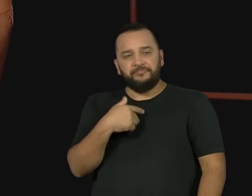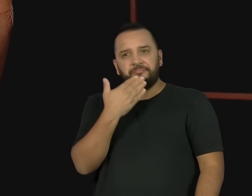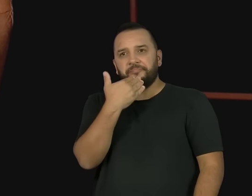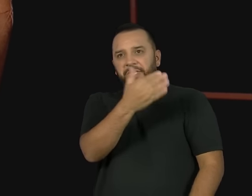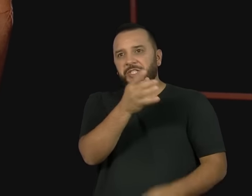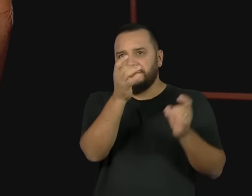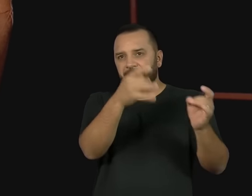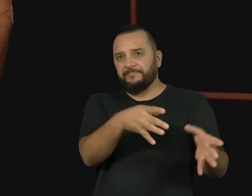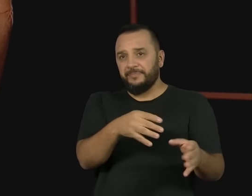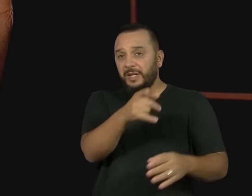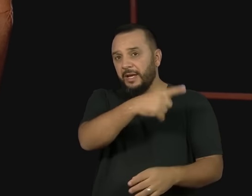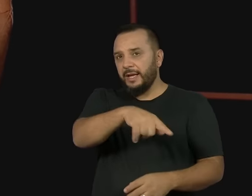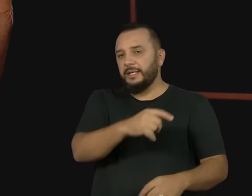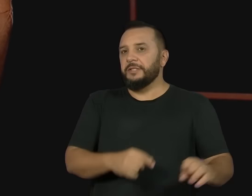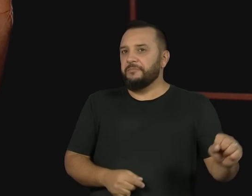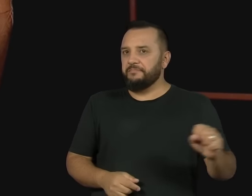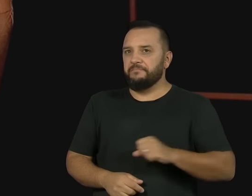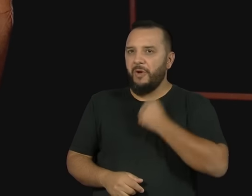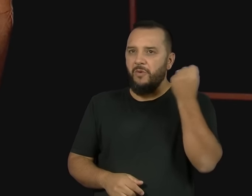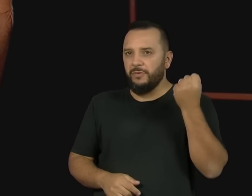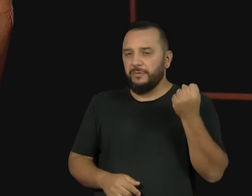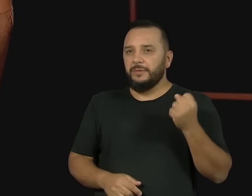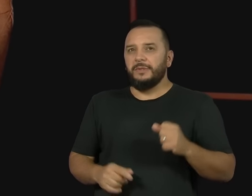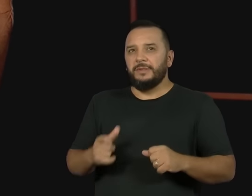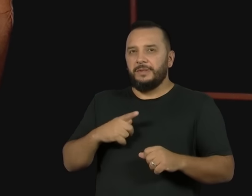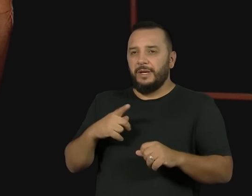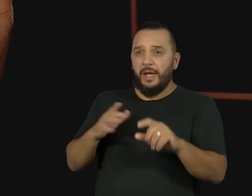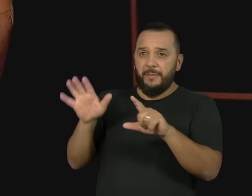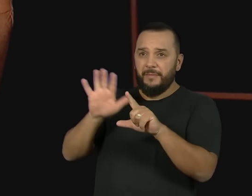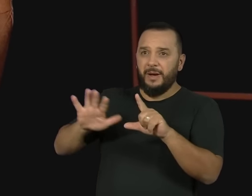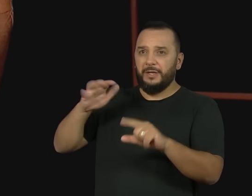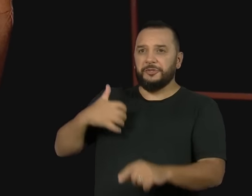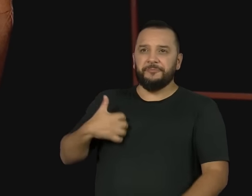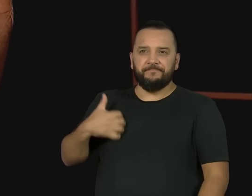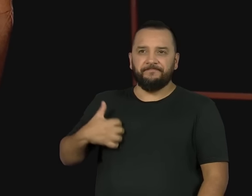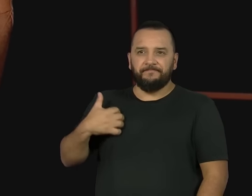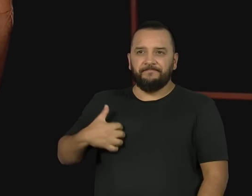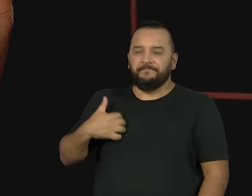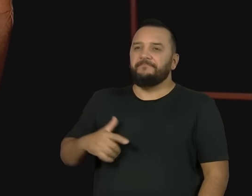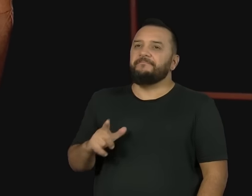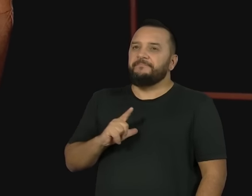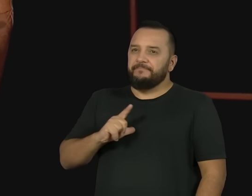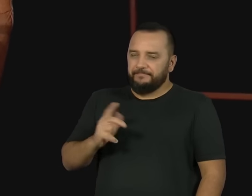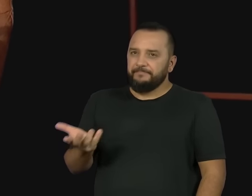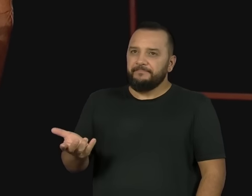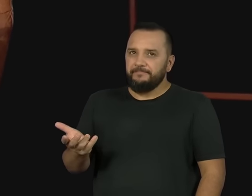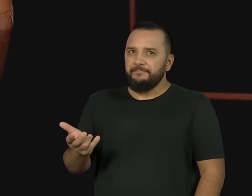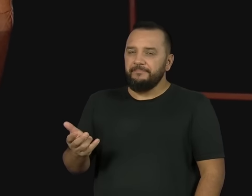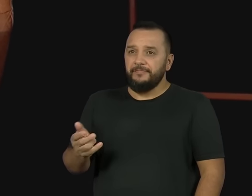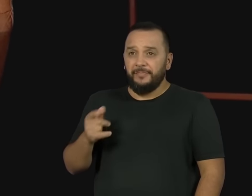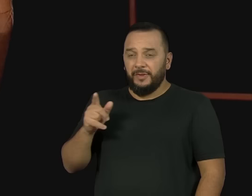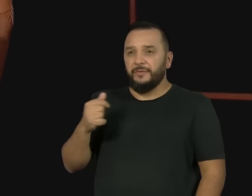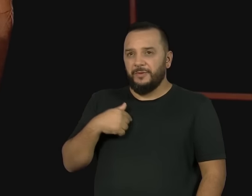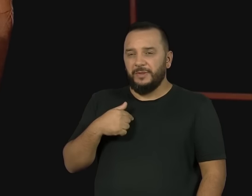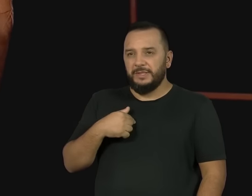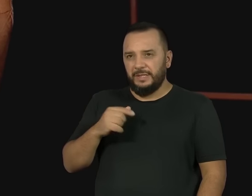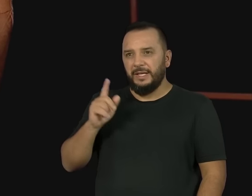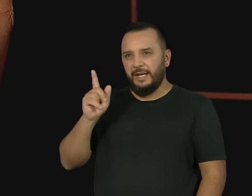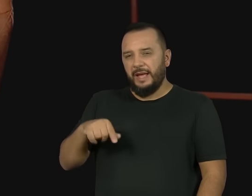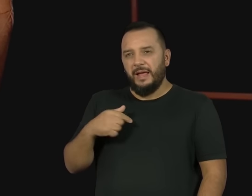chatearam, mas você sabe, se fica com imagem é aquela, não tem jeito. você é um fascista,